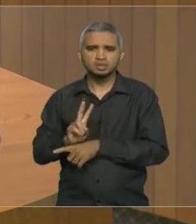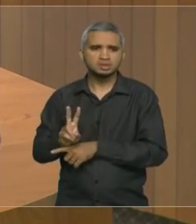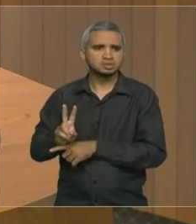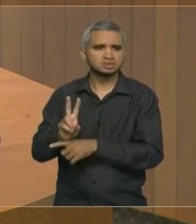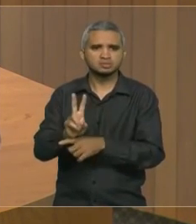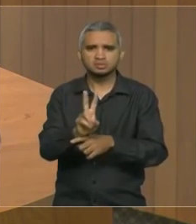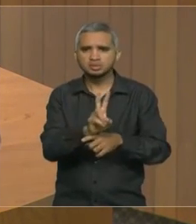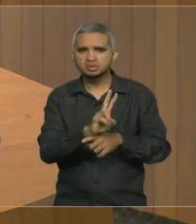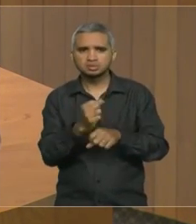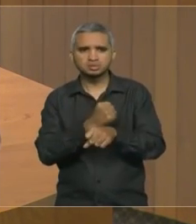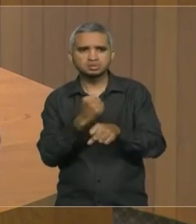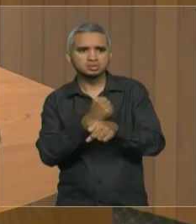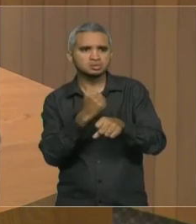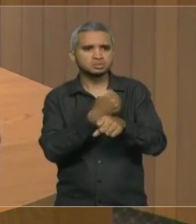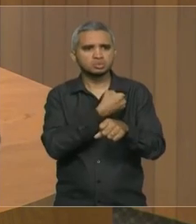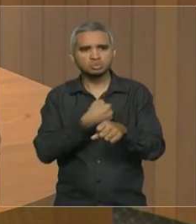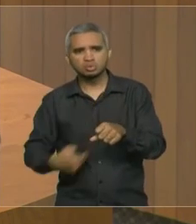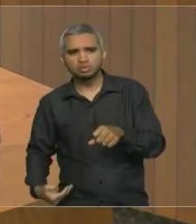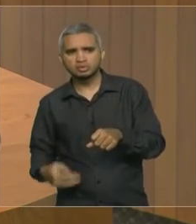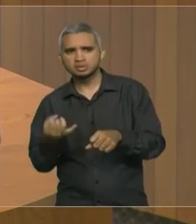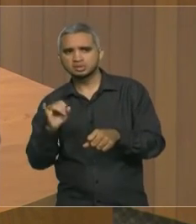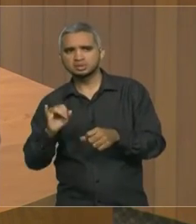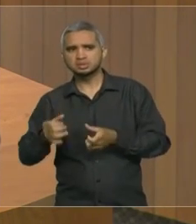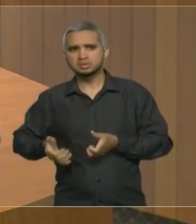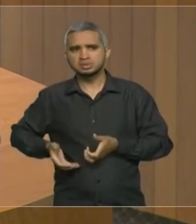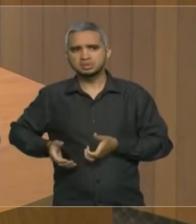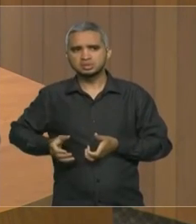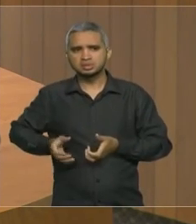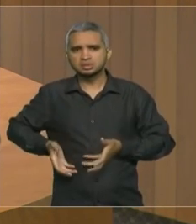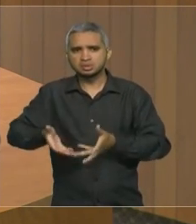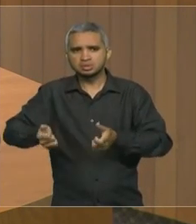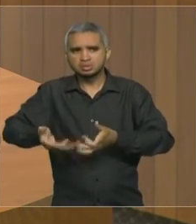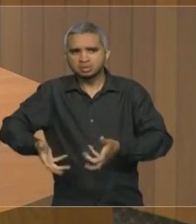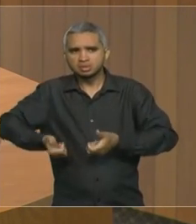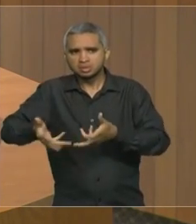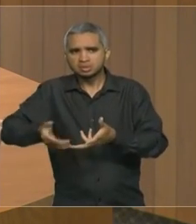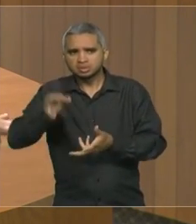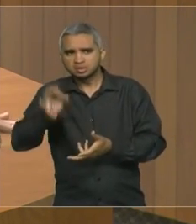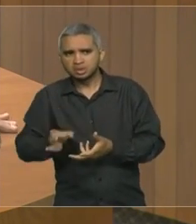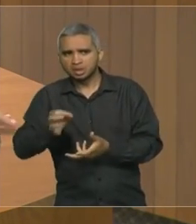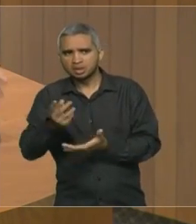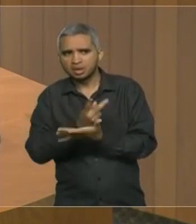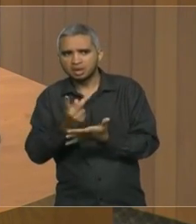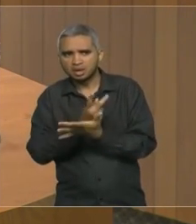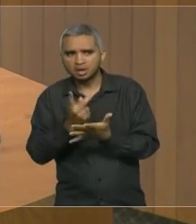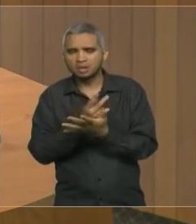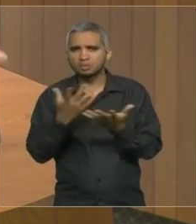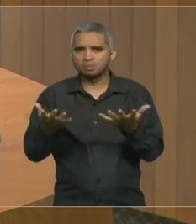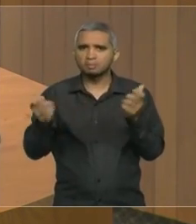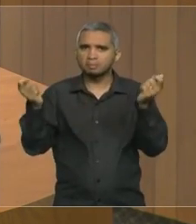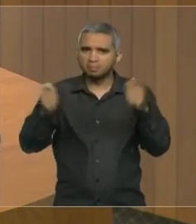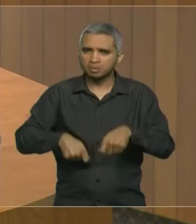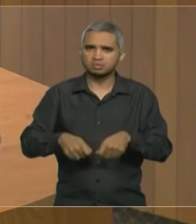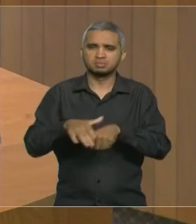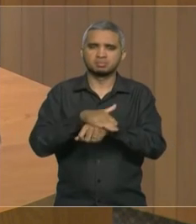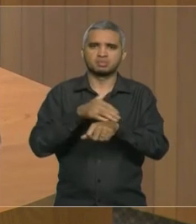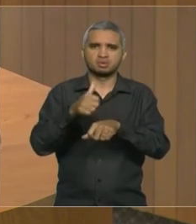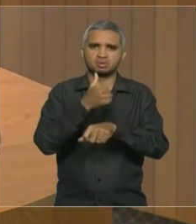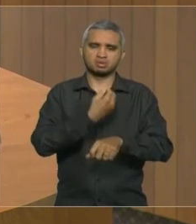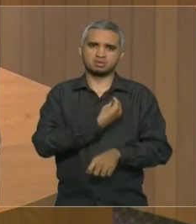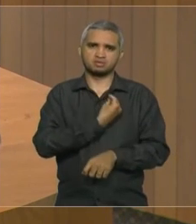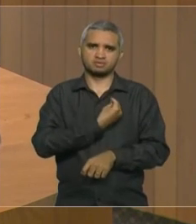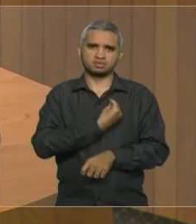as obras públicas, o dinheiro público e a aplicação do dinheiro público para que possa beneficiar, melhorar a vida das